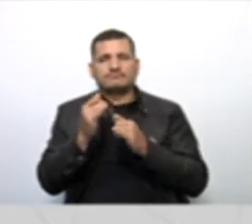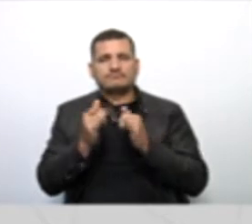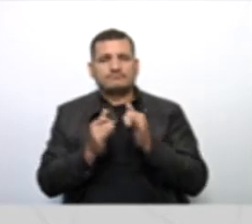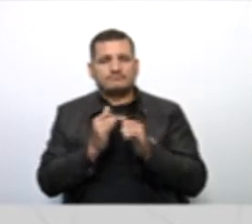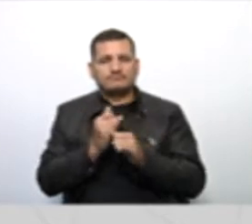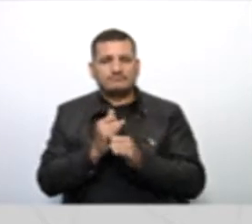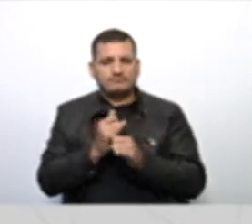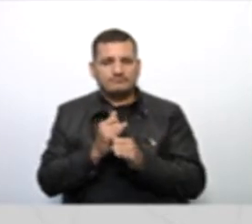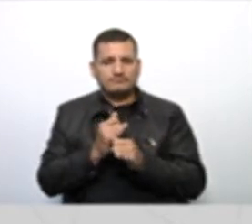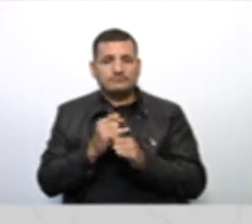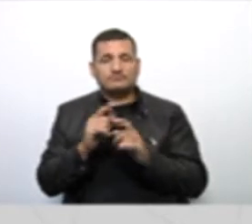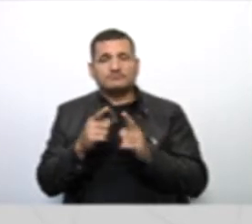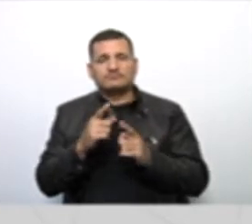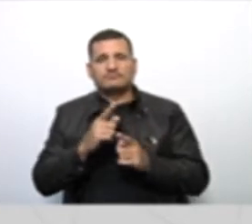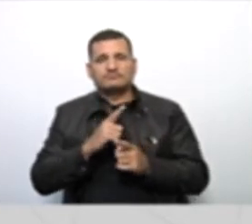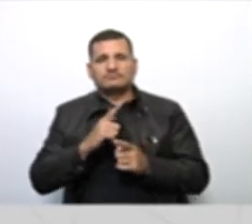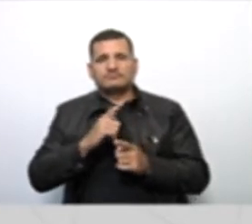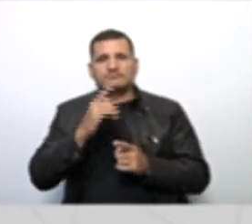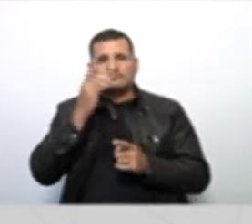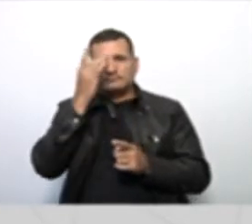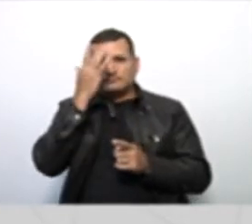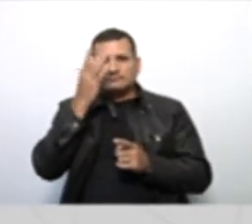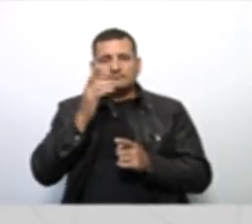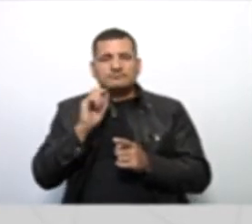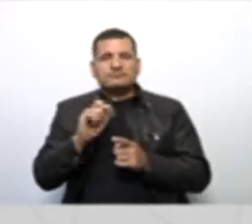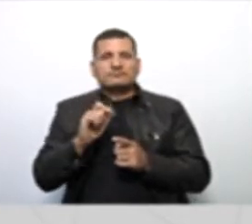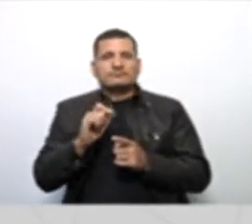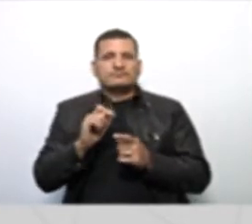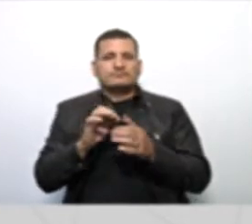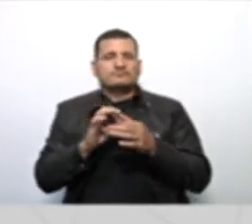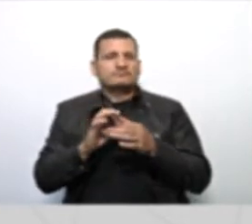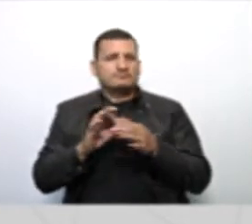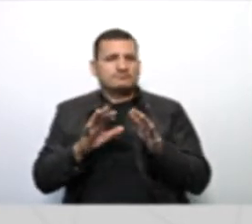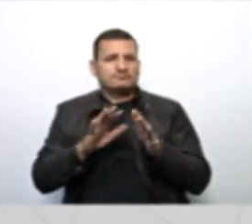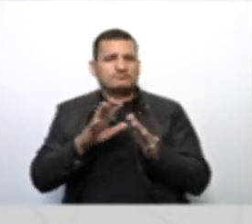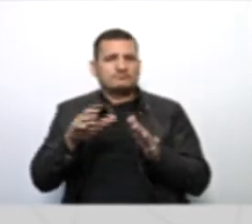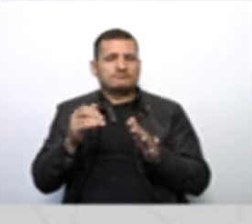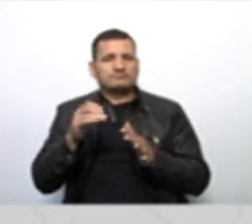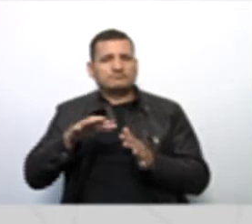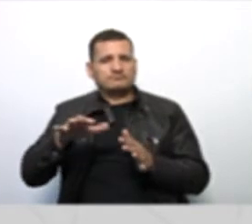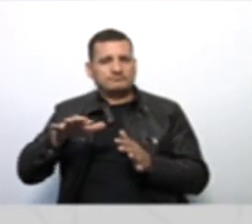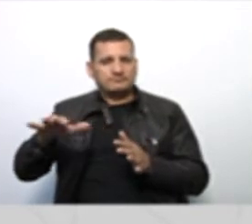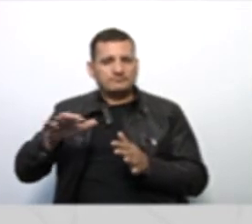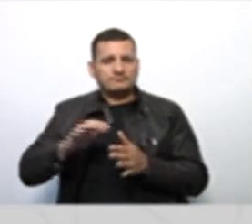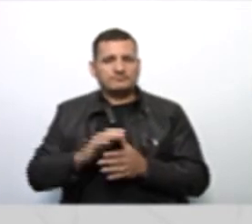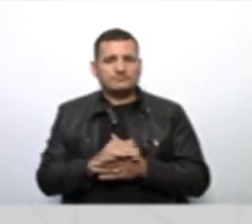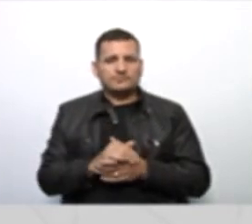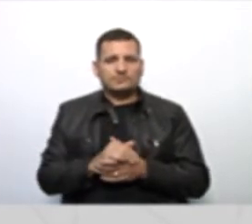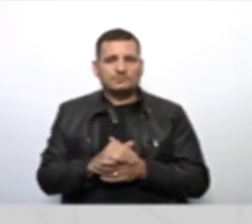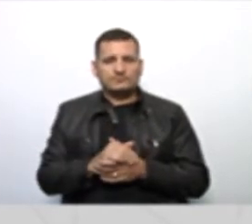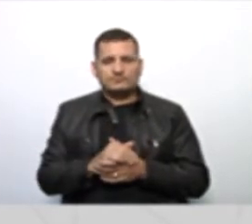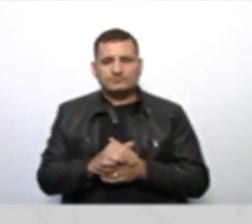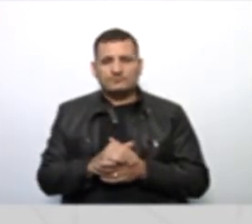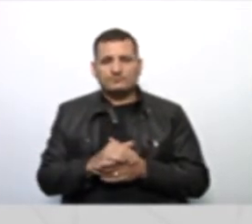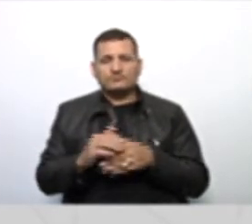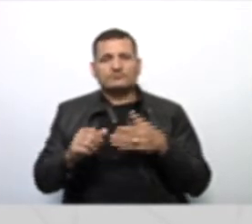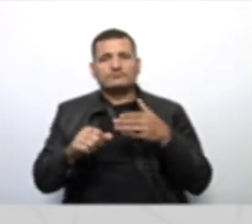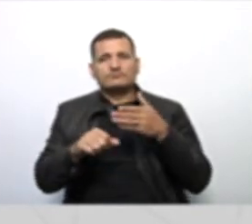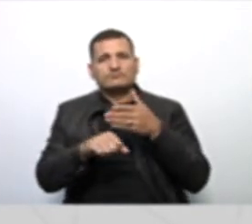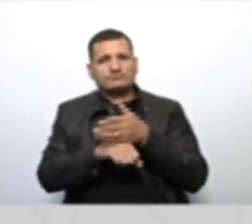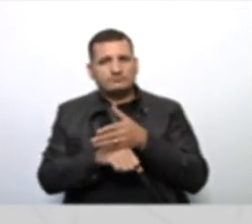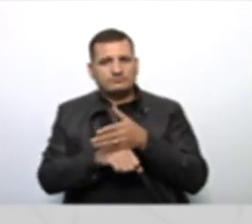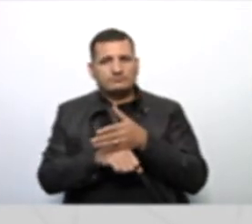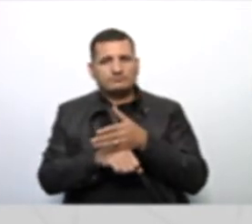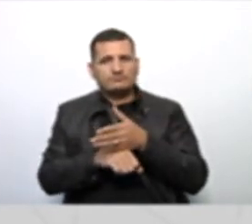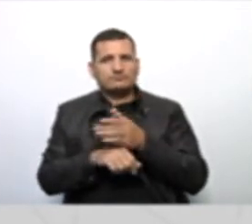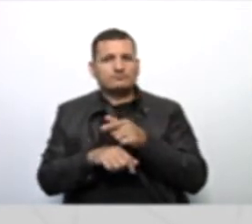desvantagens, mas tem a facilidade de estar disponível em todos os ambientes para ser acessado e não